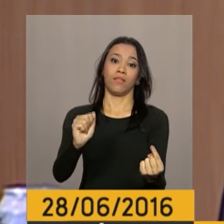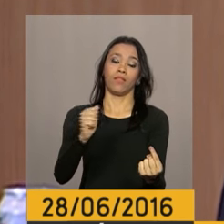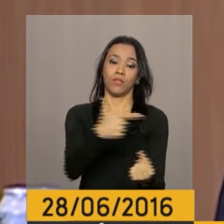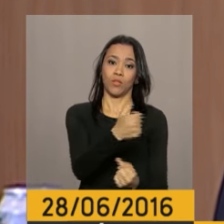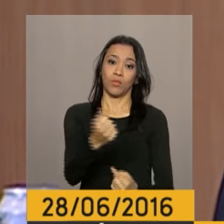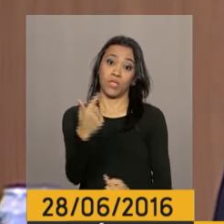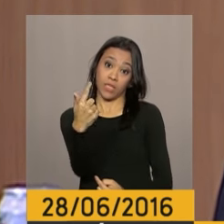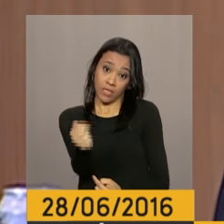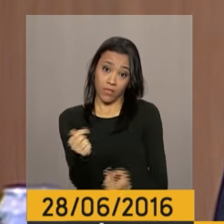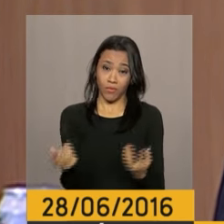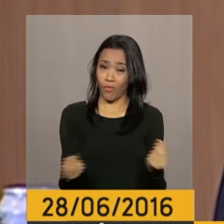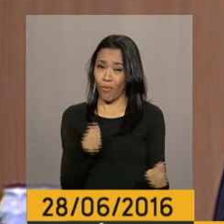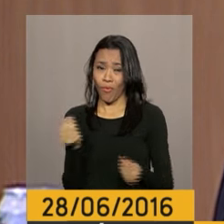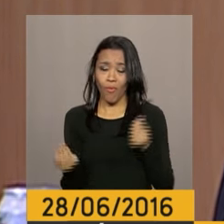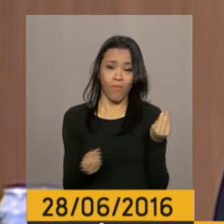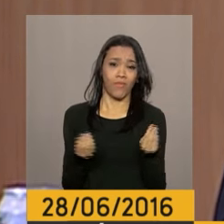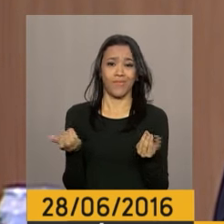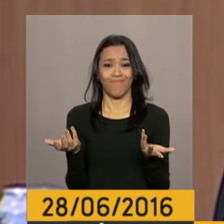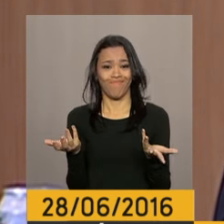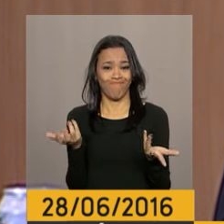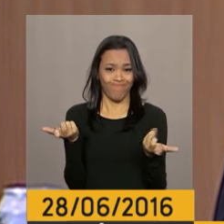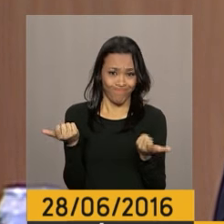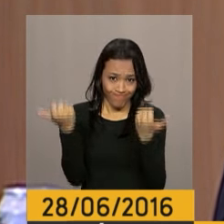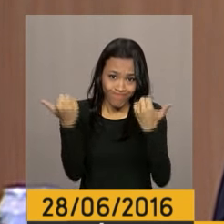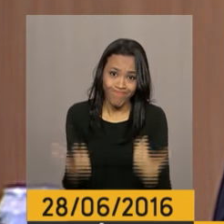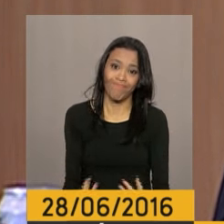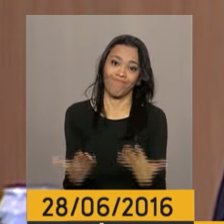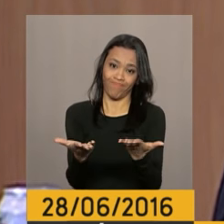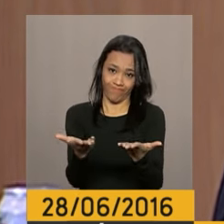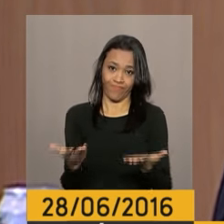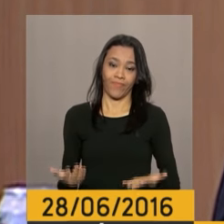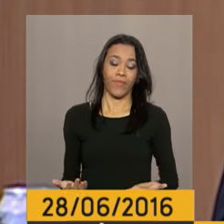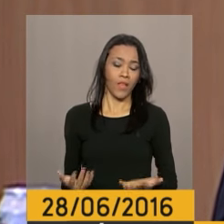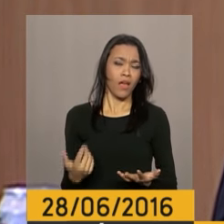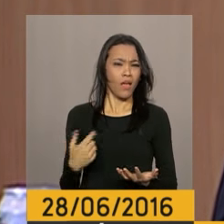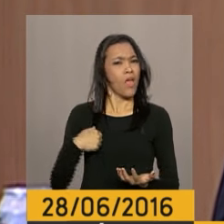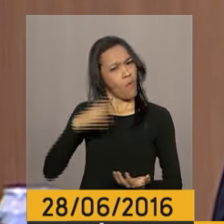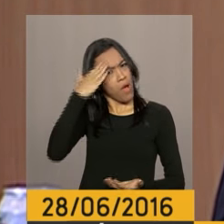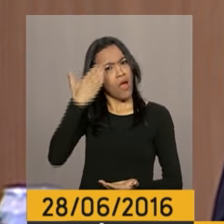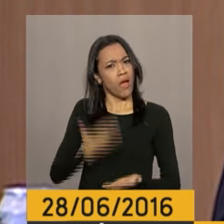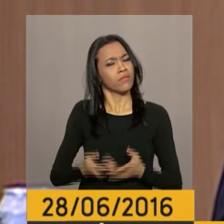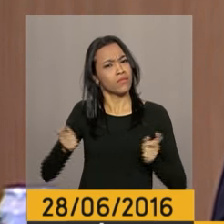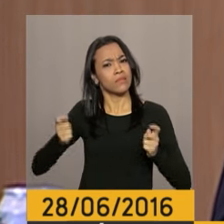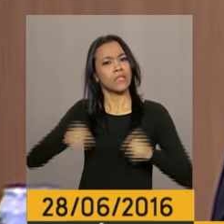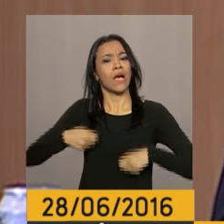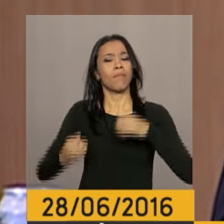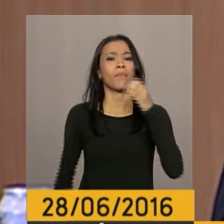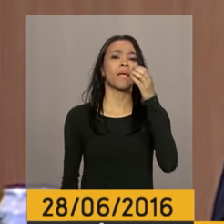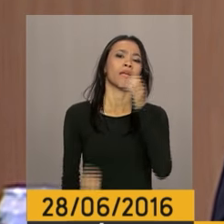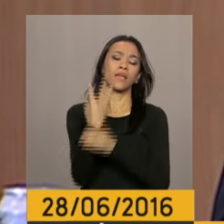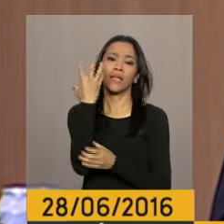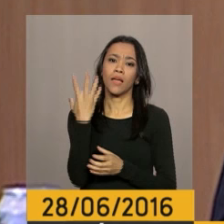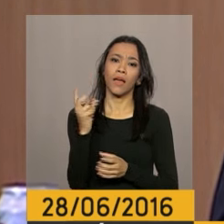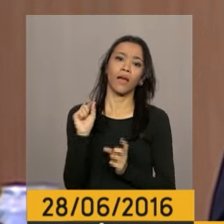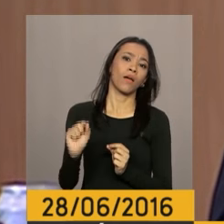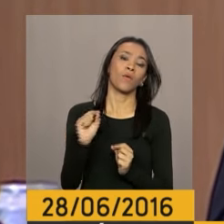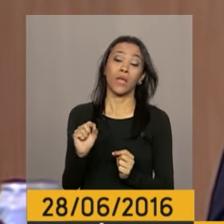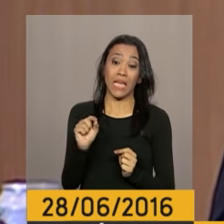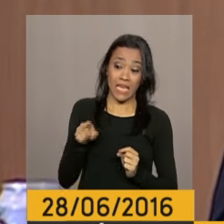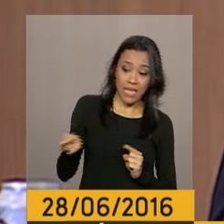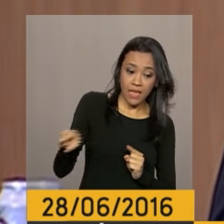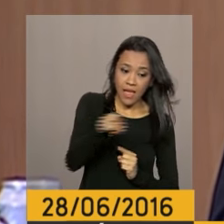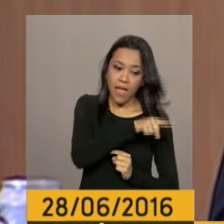que fica? Eu acredito que podem ser criadas as condições para a queda dessas projeções de